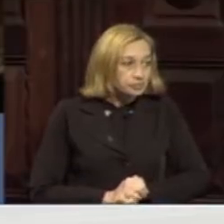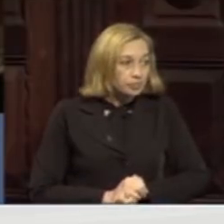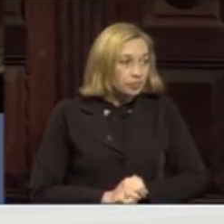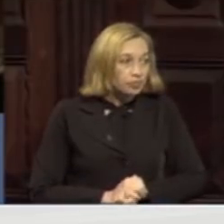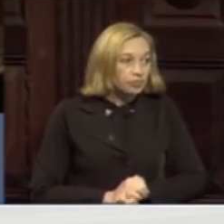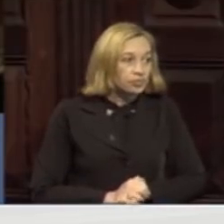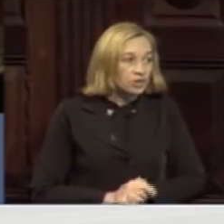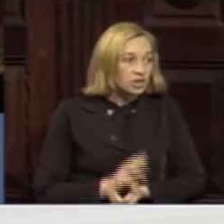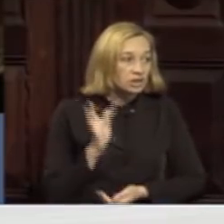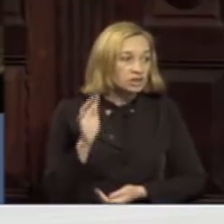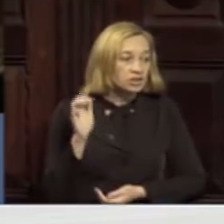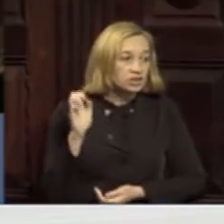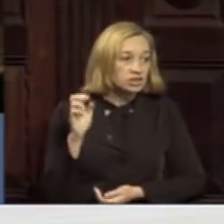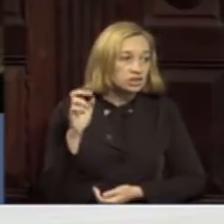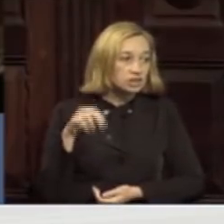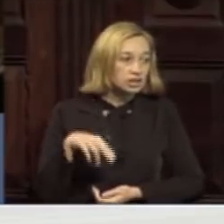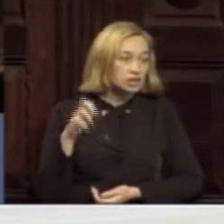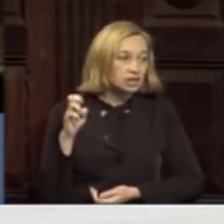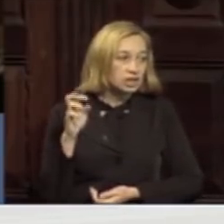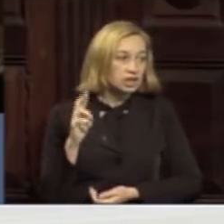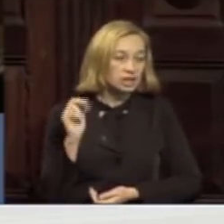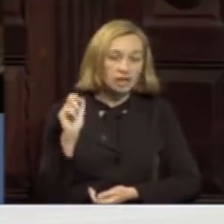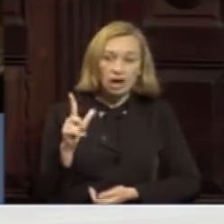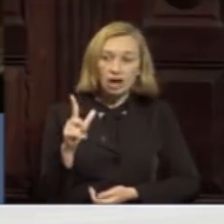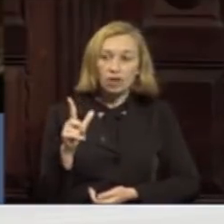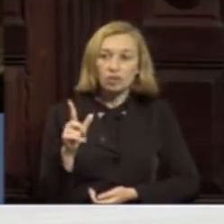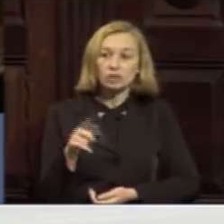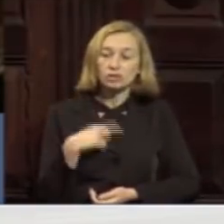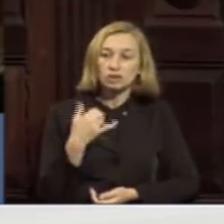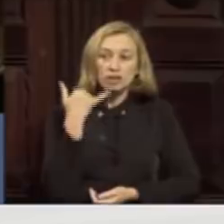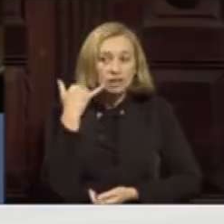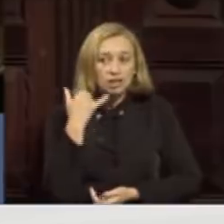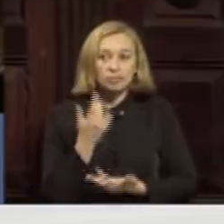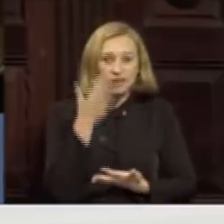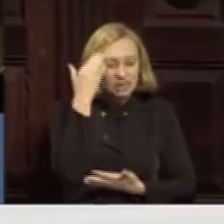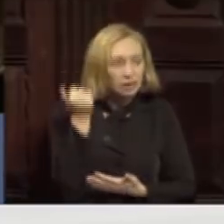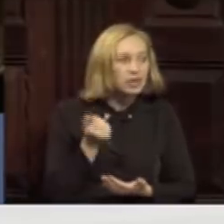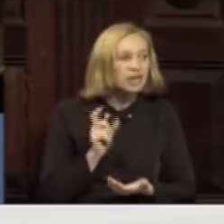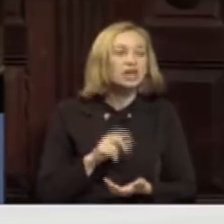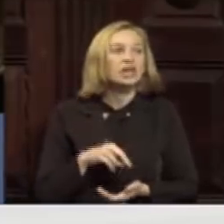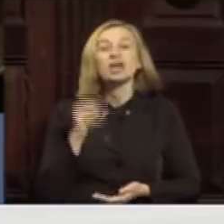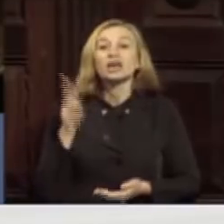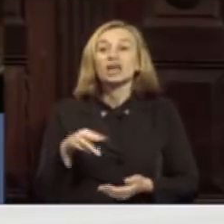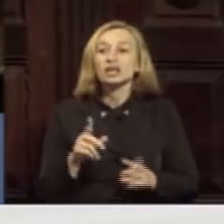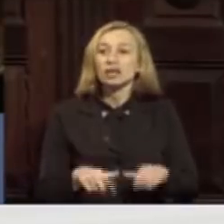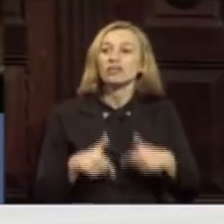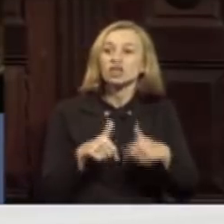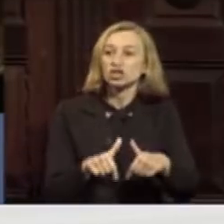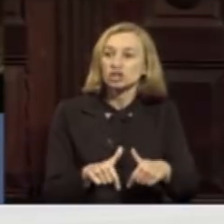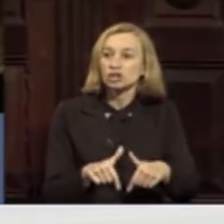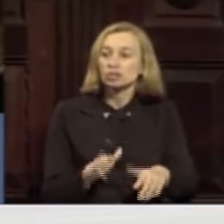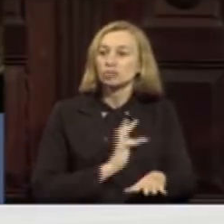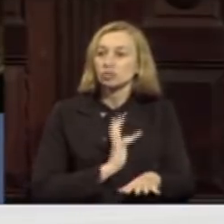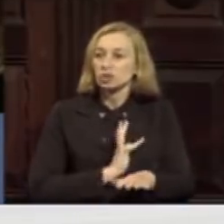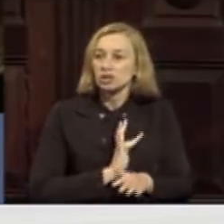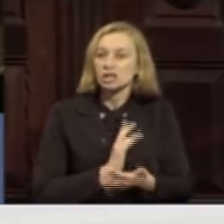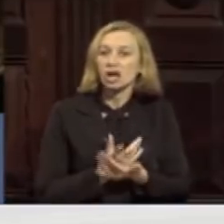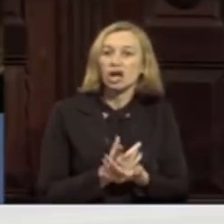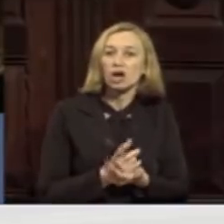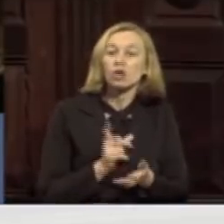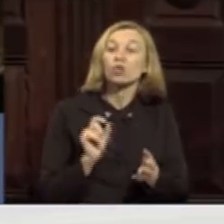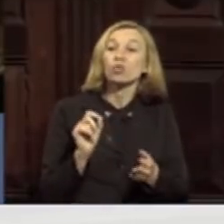Neto, questionando o que estava acontecendo, procurando saber quem estava no controle da operação, quais eram as notícias objetivas que ele poderia